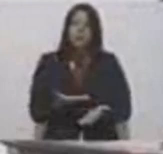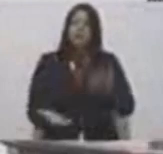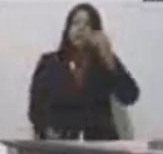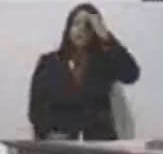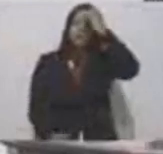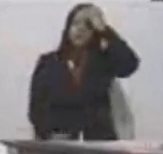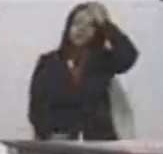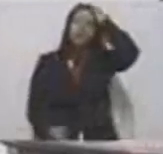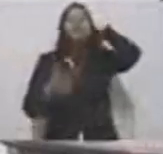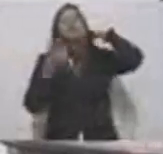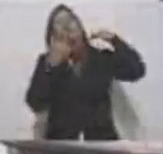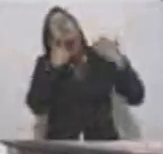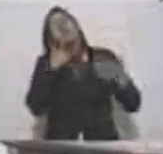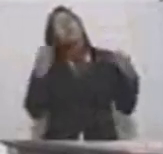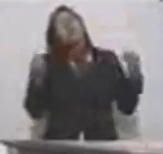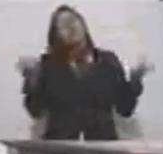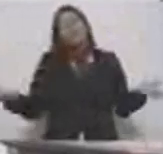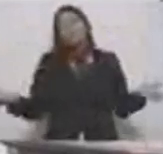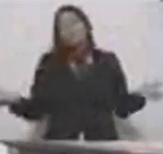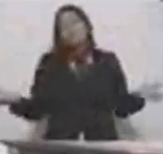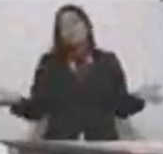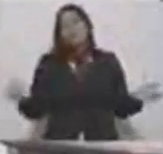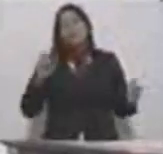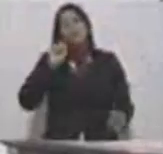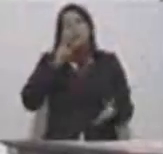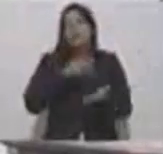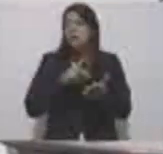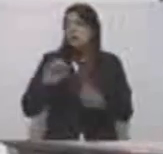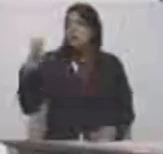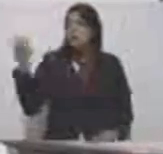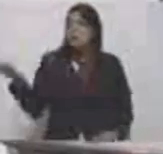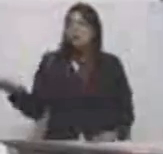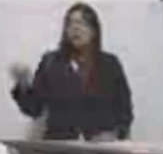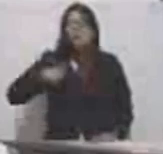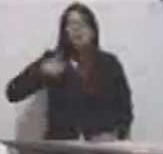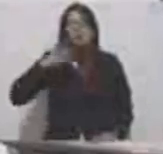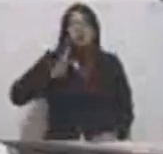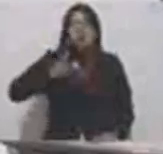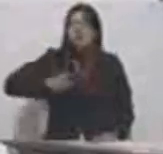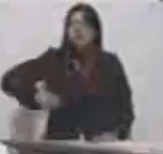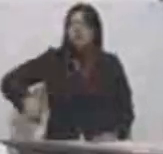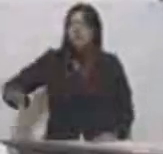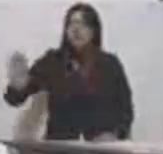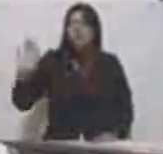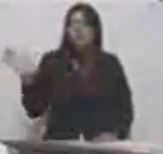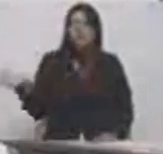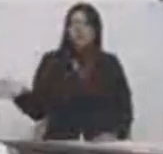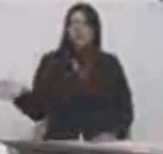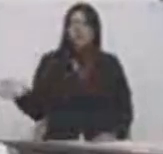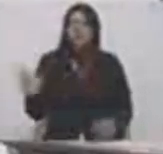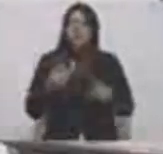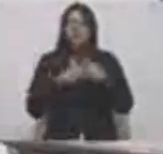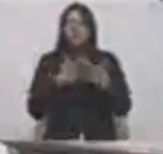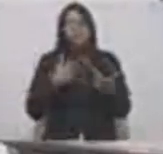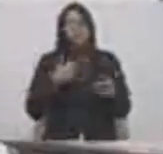A gente acha, pô, não é possível que isso esteja acontecendo. Está acontecendo. Eu fui lá, eles passaram isso. Por isso que eu fiz